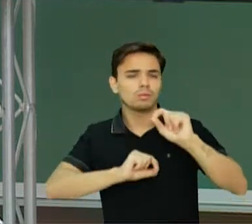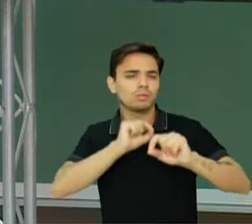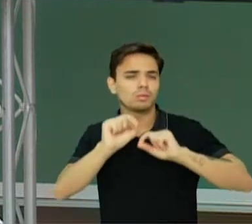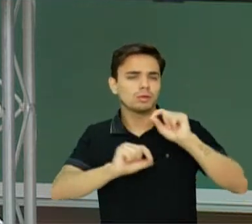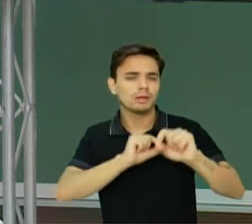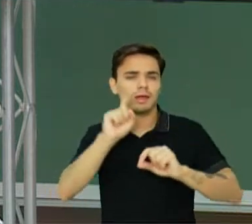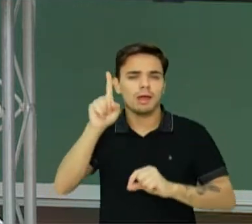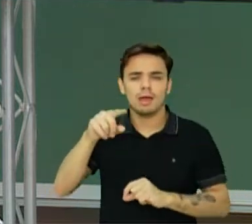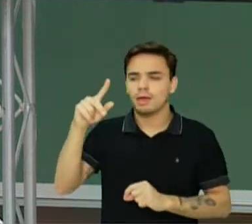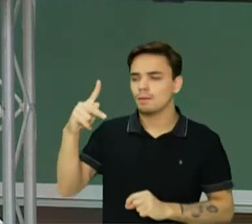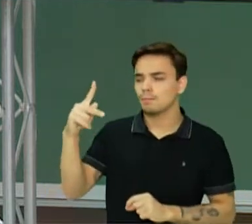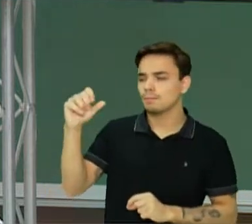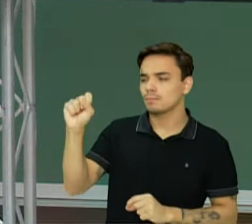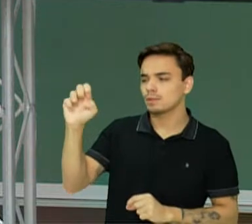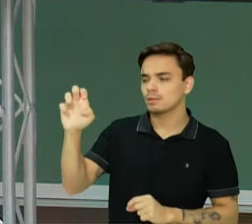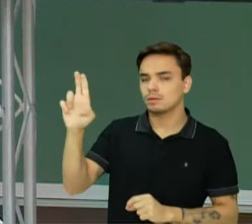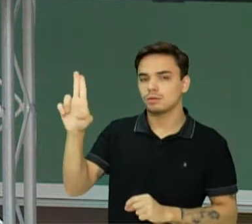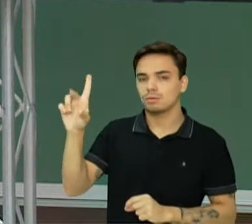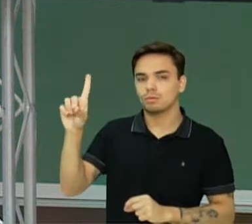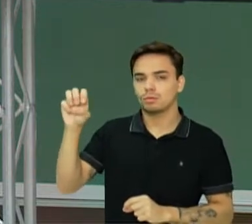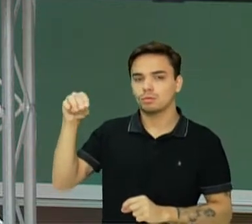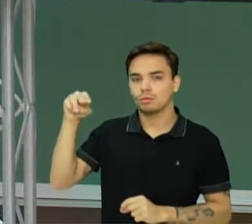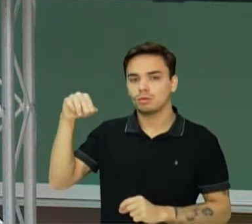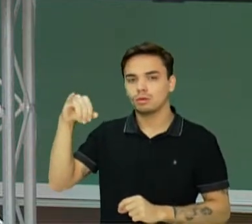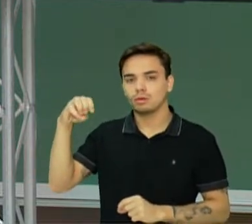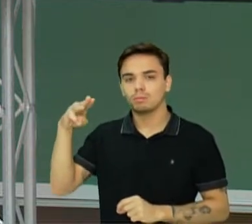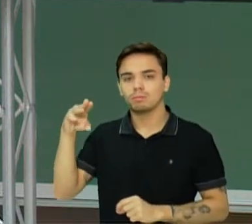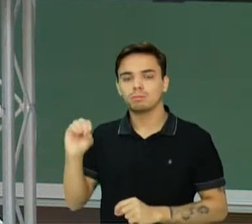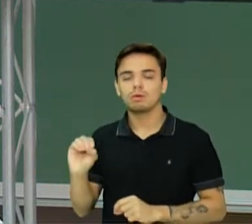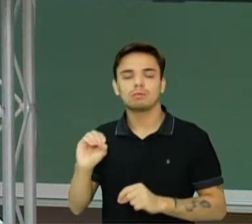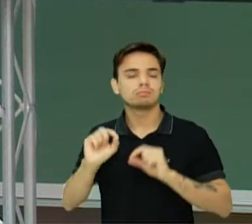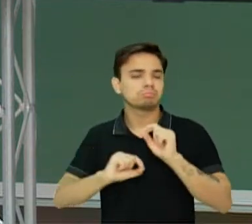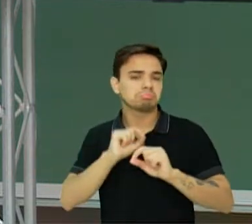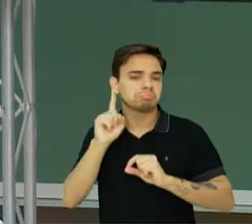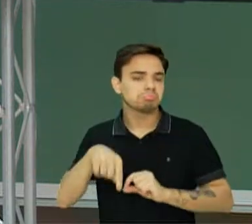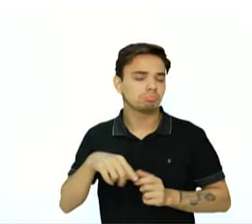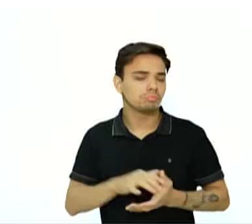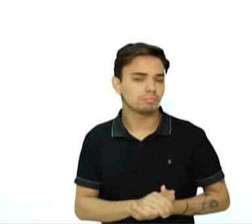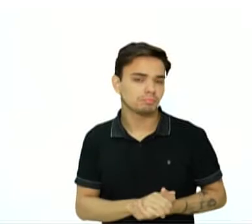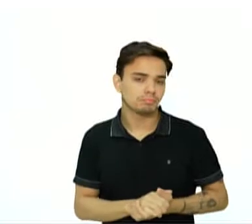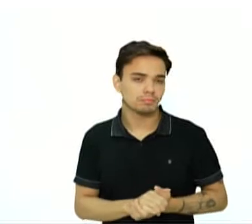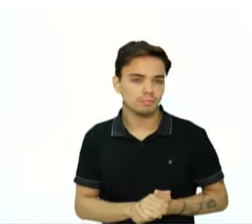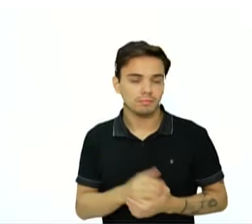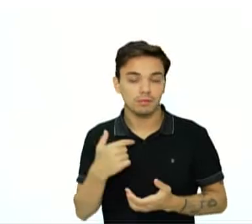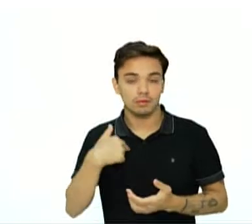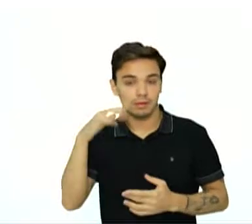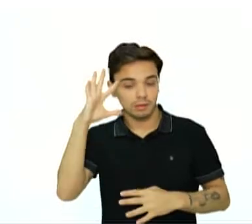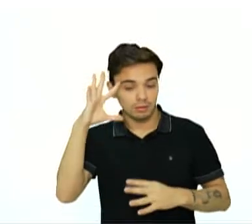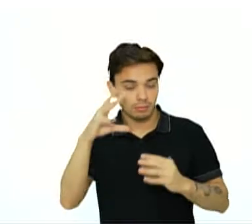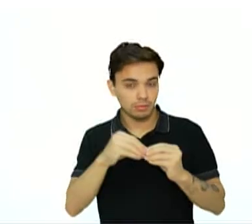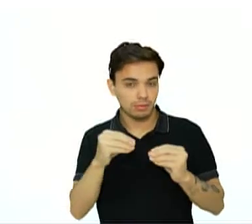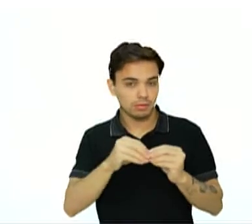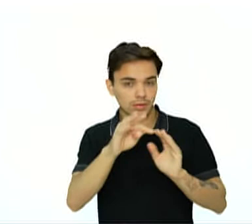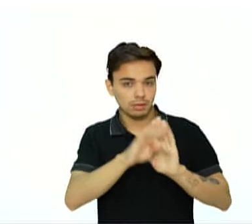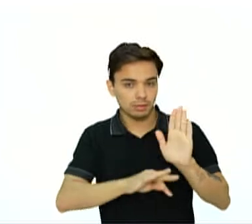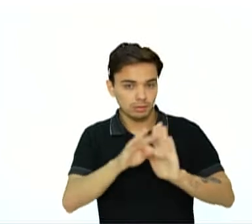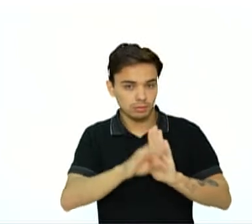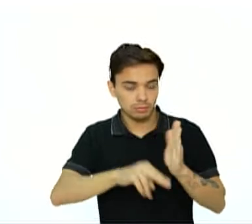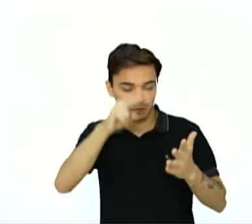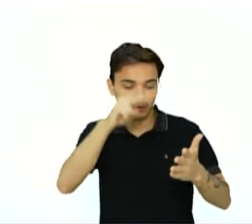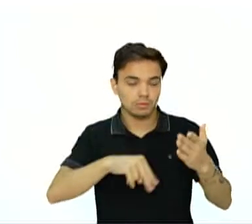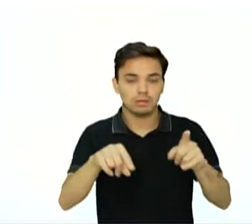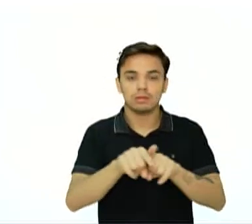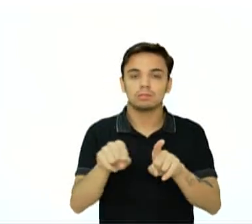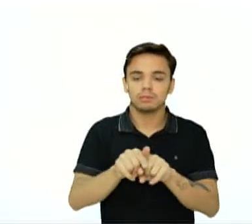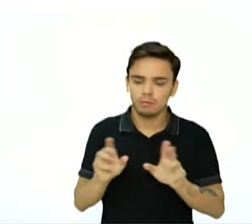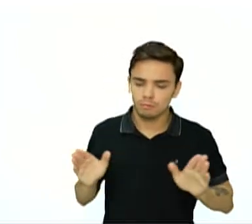pseudônimo? Nós vamos conversar um pouco sobre isso e daí os exercícios que nós iremos fazer é justamente sobre a leitura e interpretação de texto. Vamos focar um